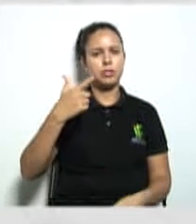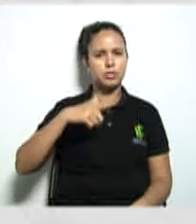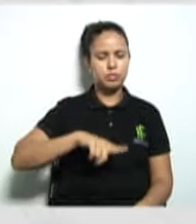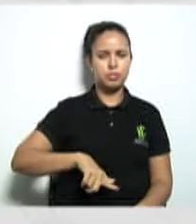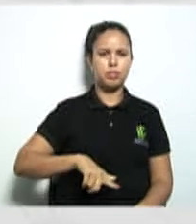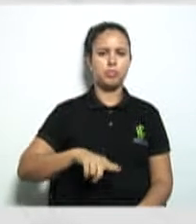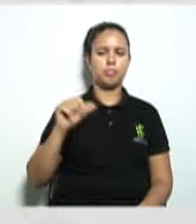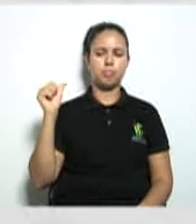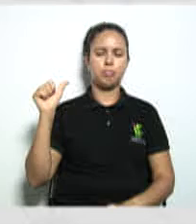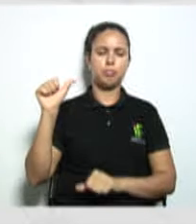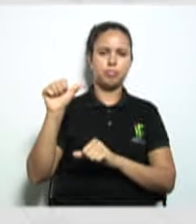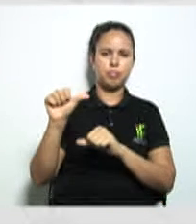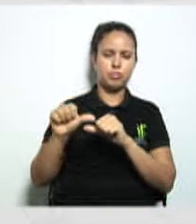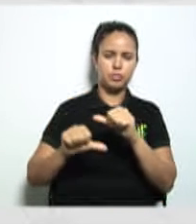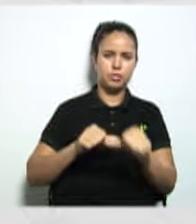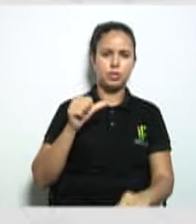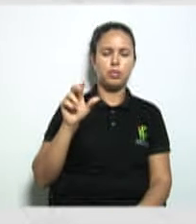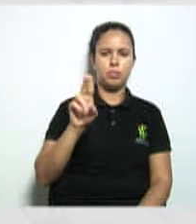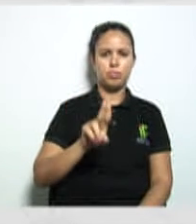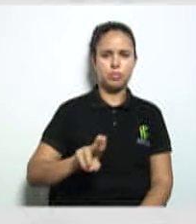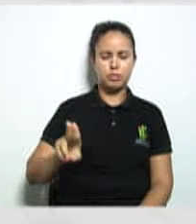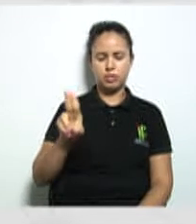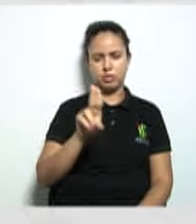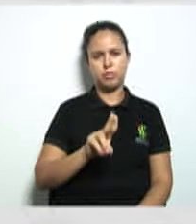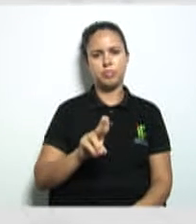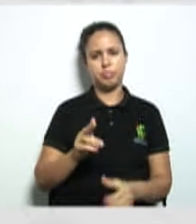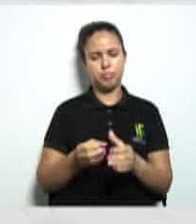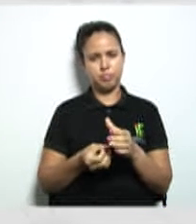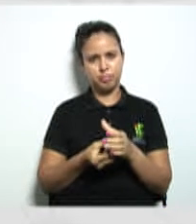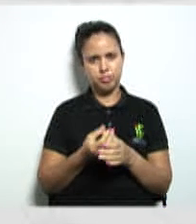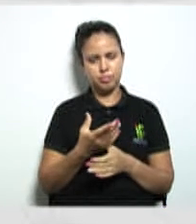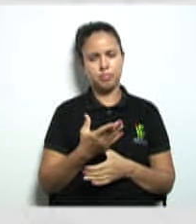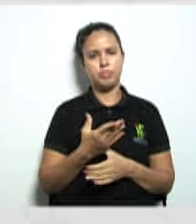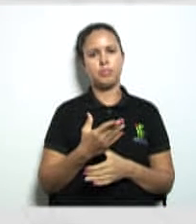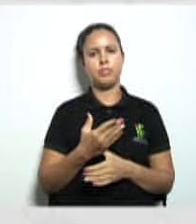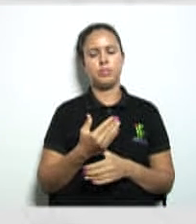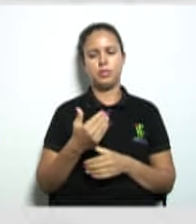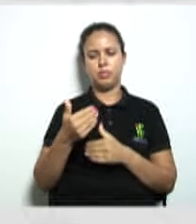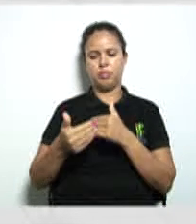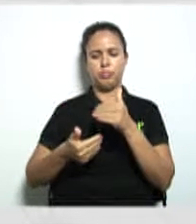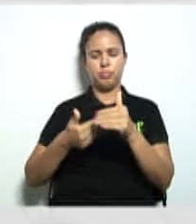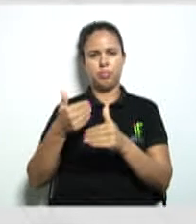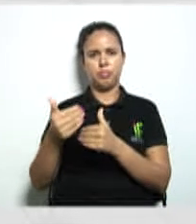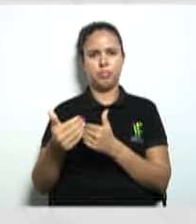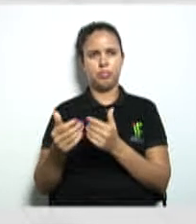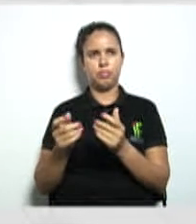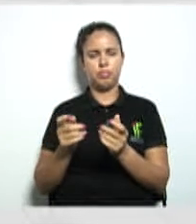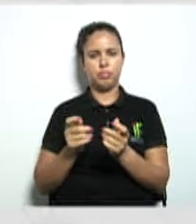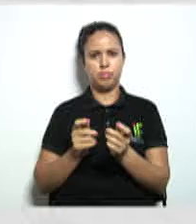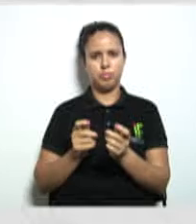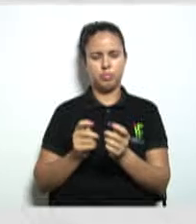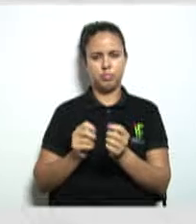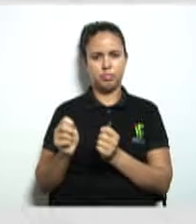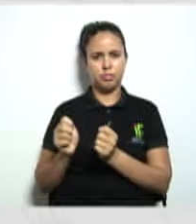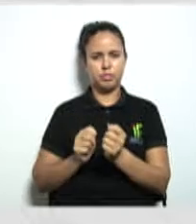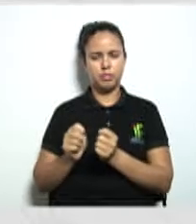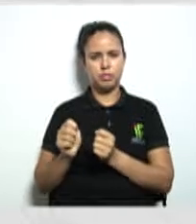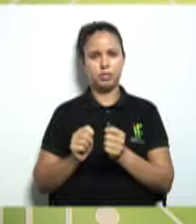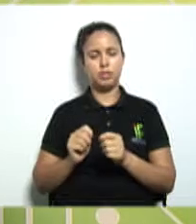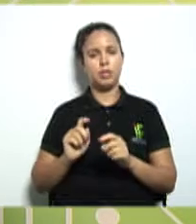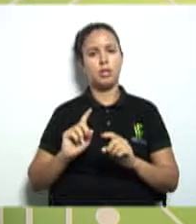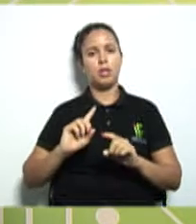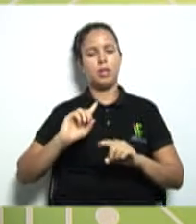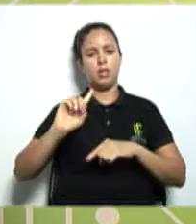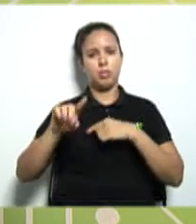reaproveitamento de algumas produções com o desenvolvimento econômico. Mas nós vamos